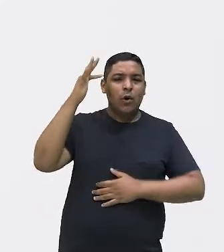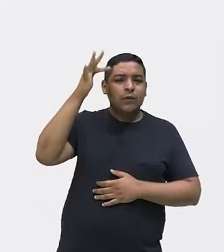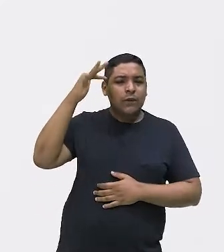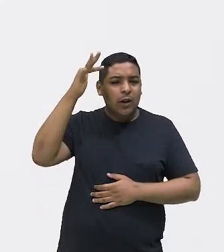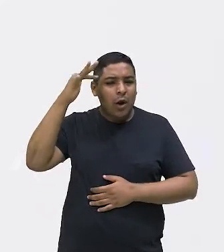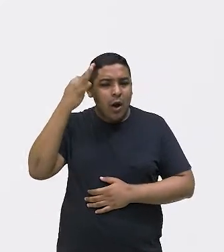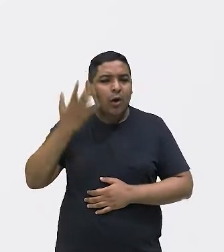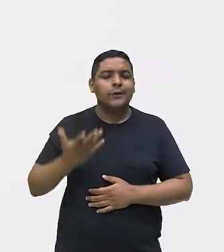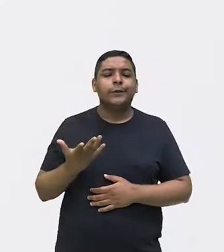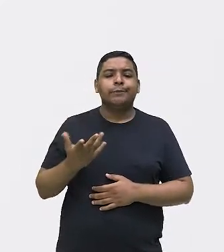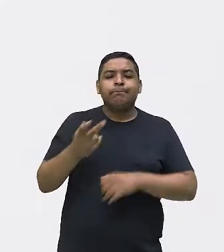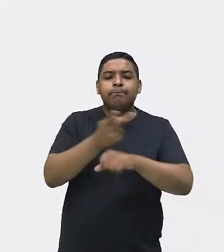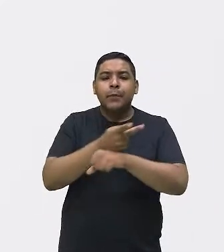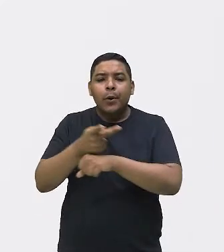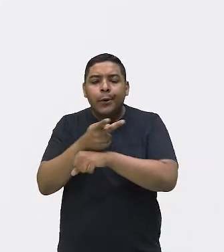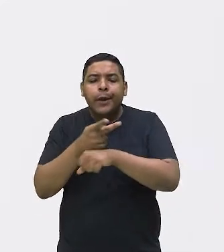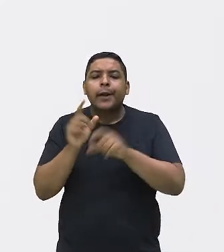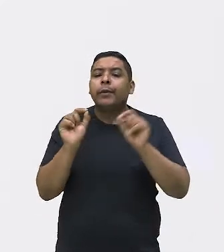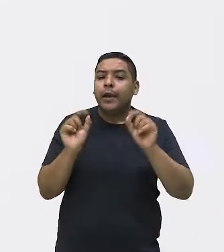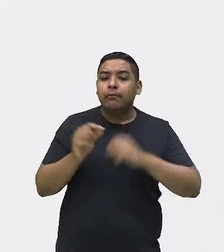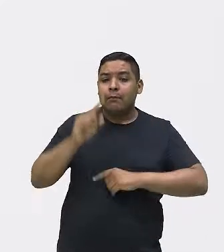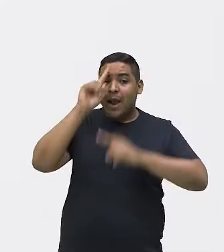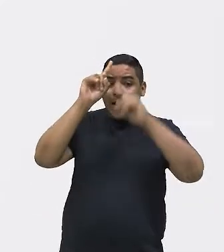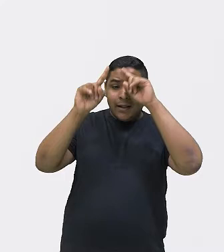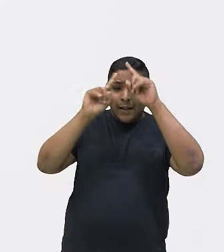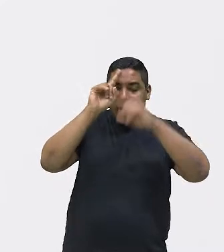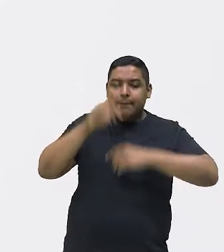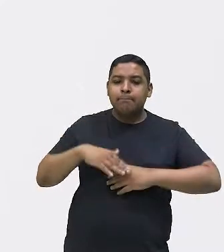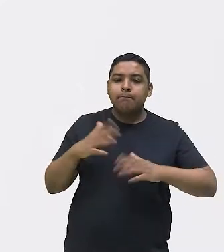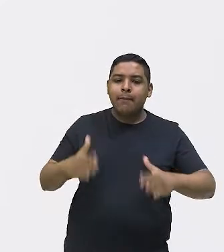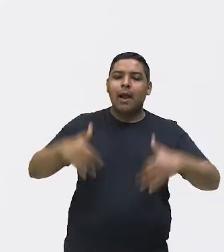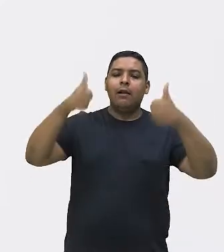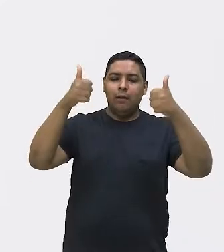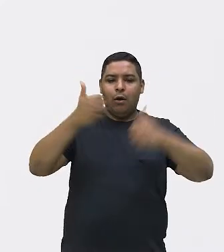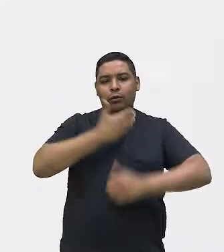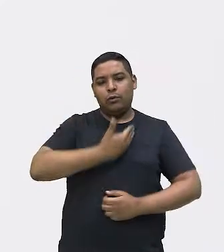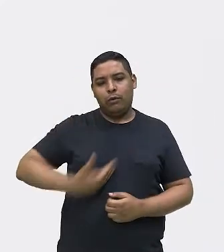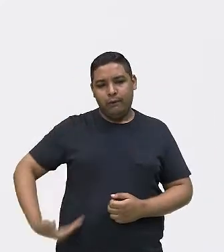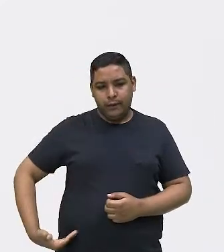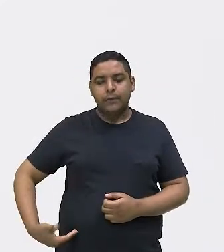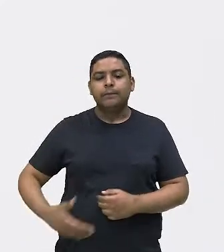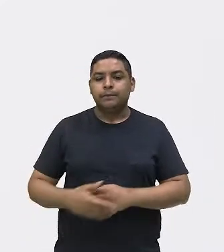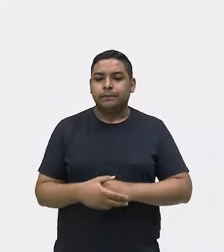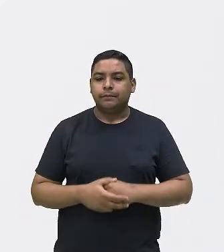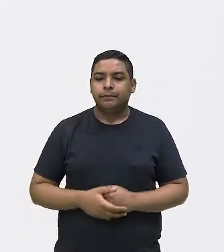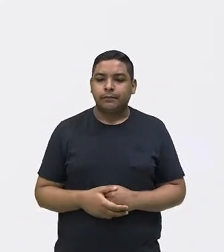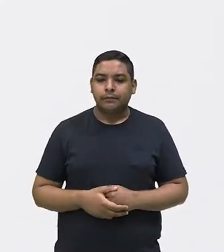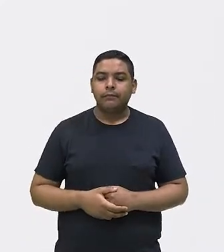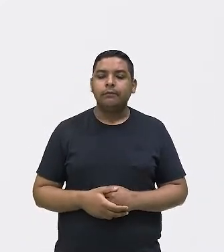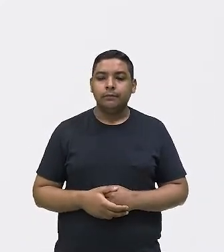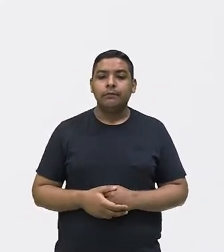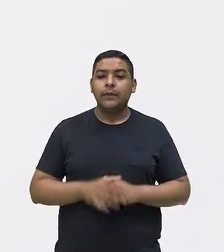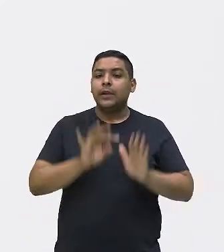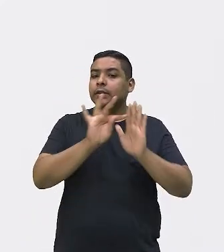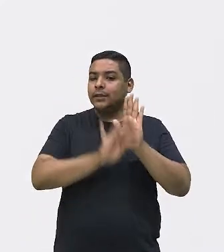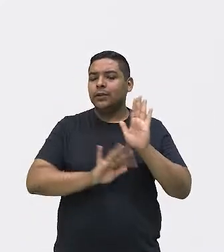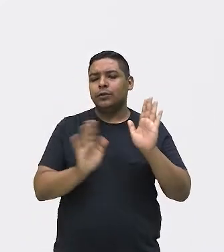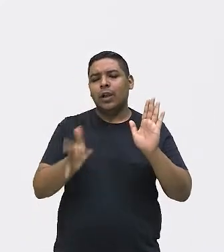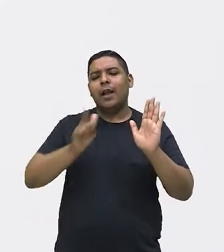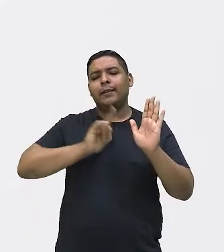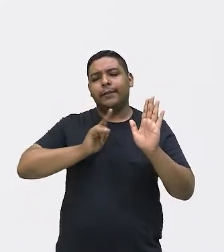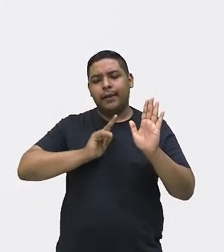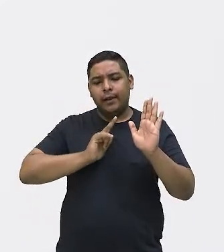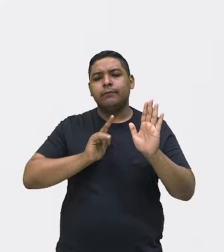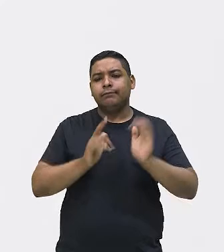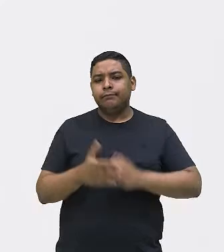as formas de governo que fossem mais adequadas. Então, esse texto aí já dá um suporte para você responder